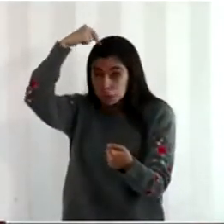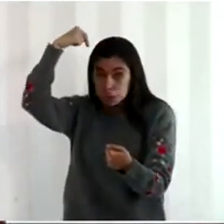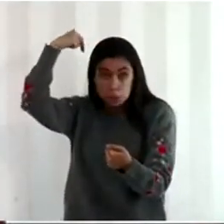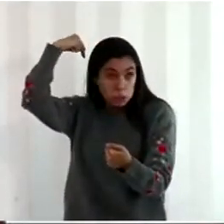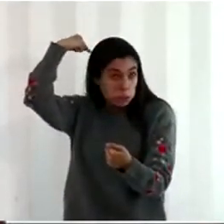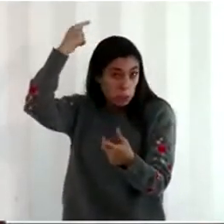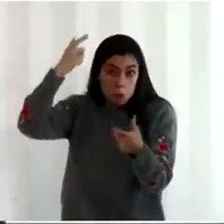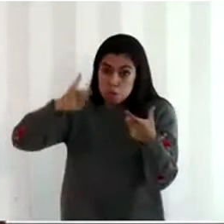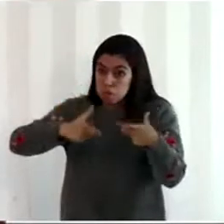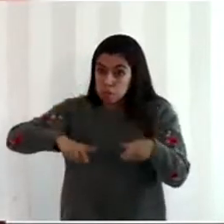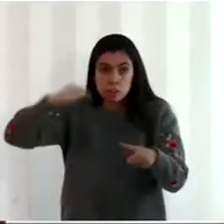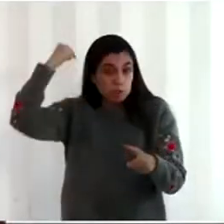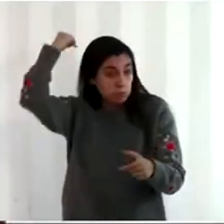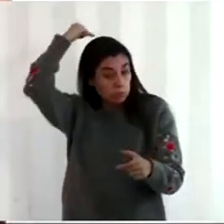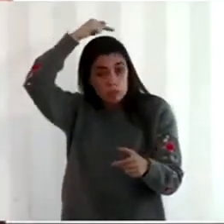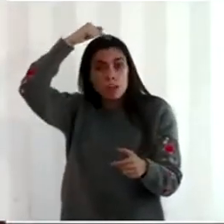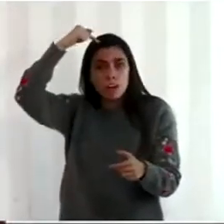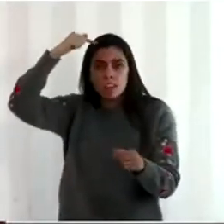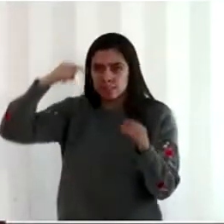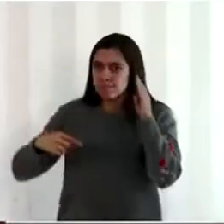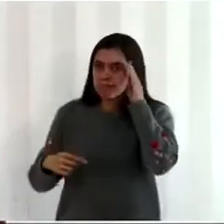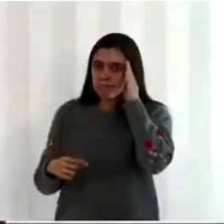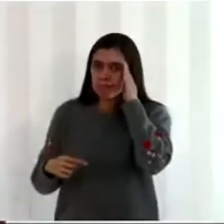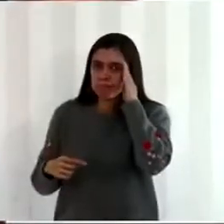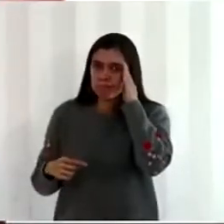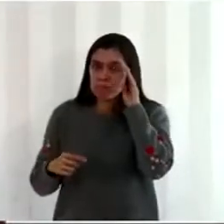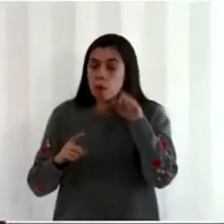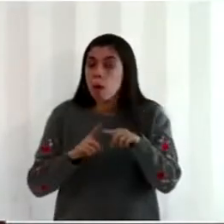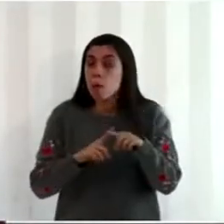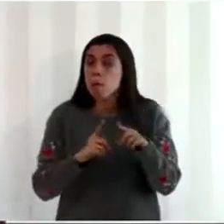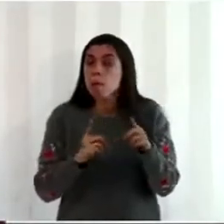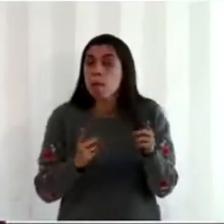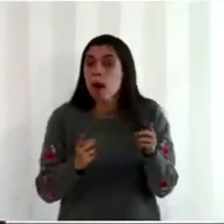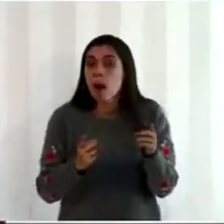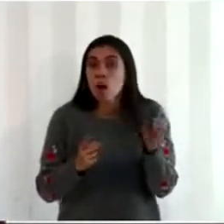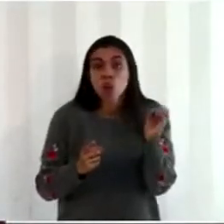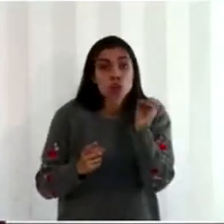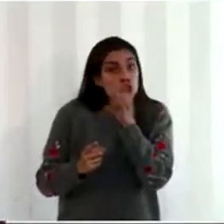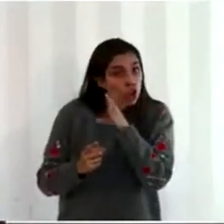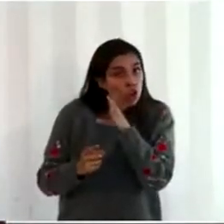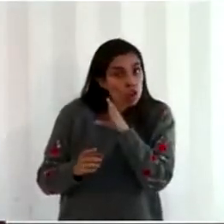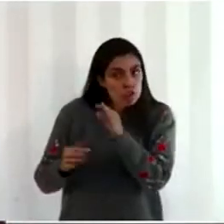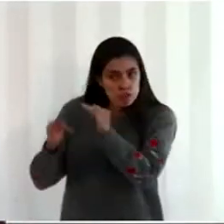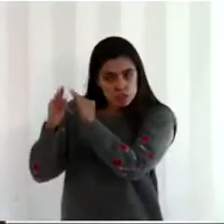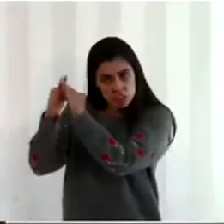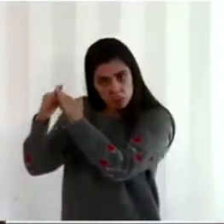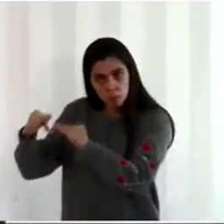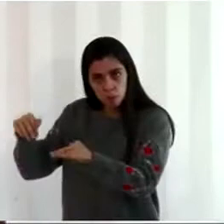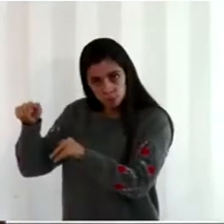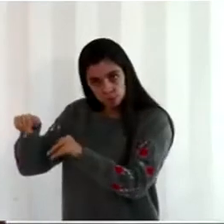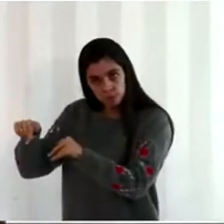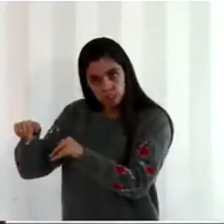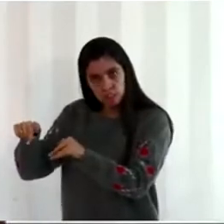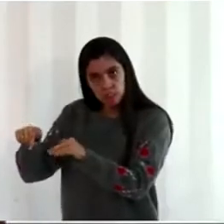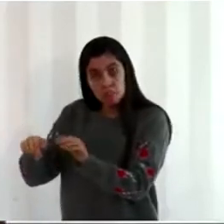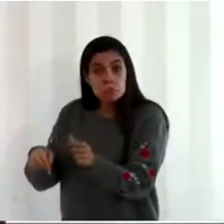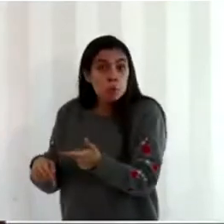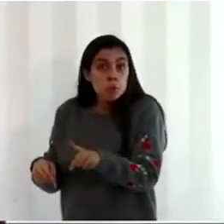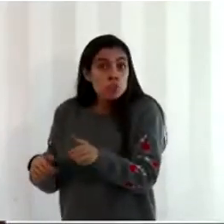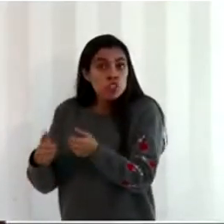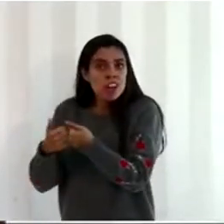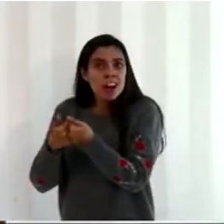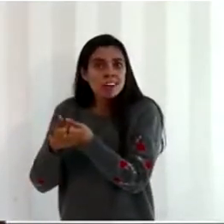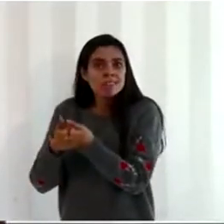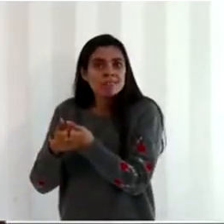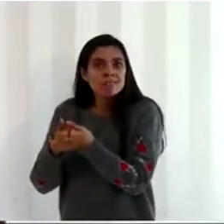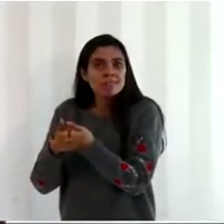mais singela em relação ao templo de Salomão. Os anciãos choravam, os jovens celebravam. Mas de que adianta uma igreja bela,